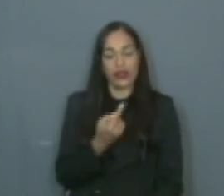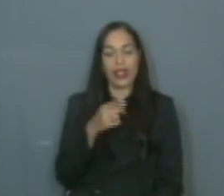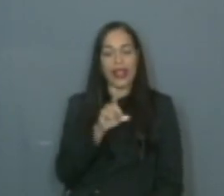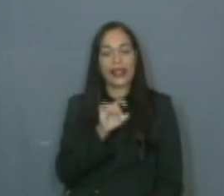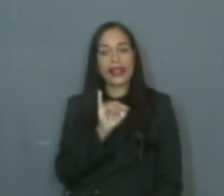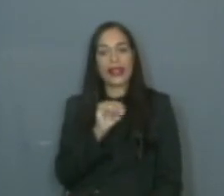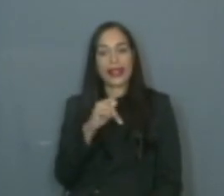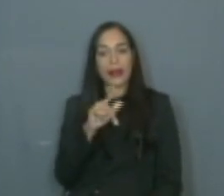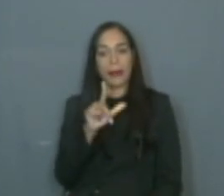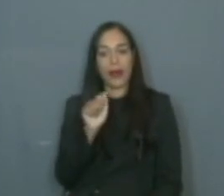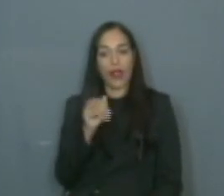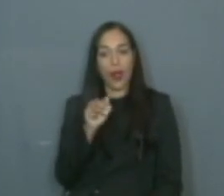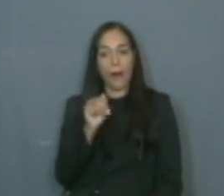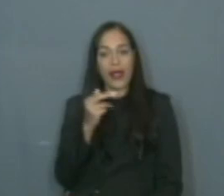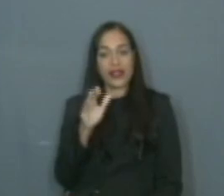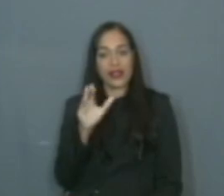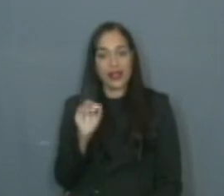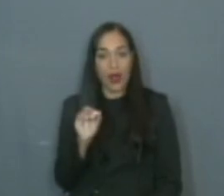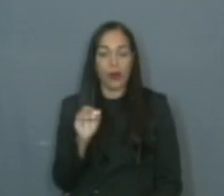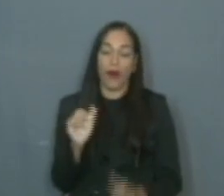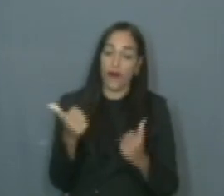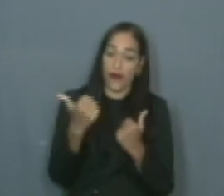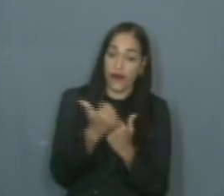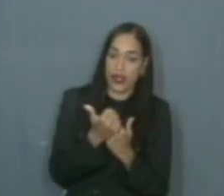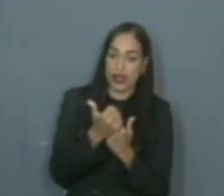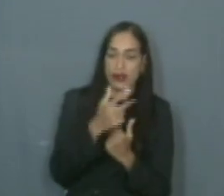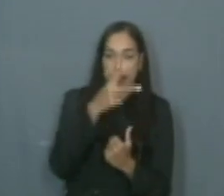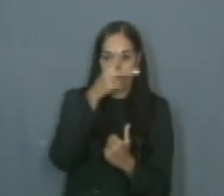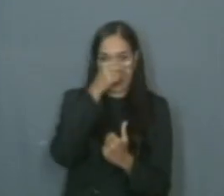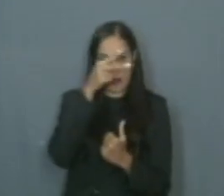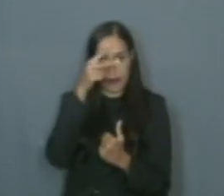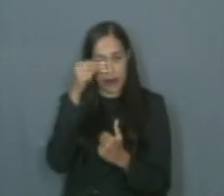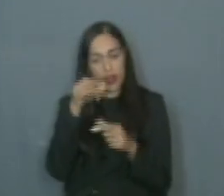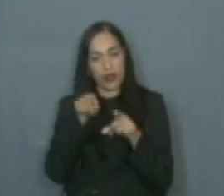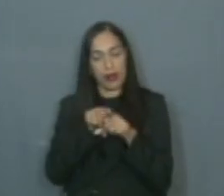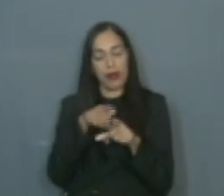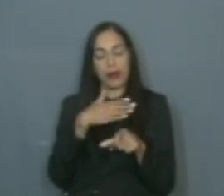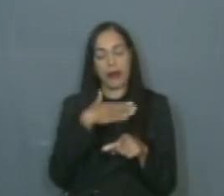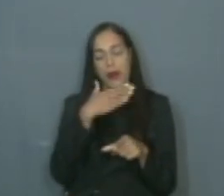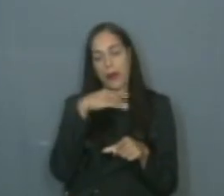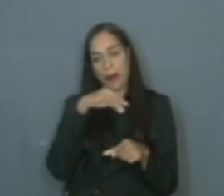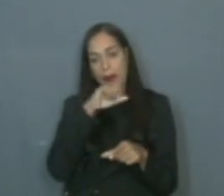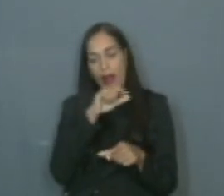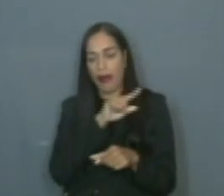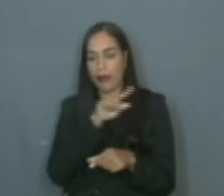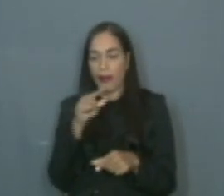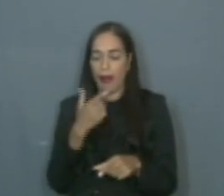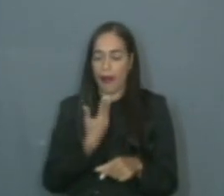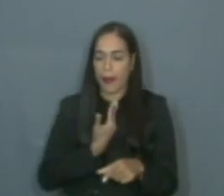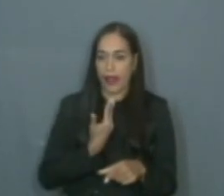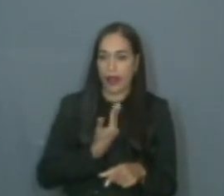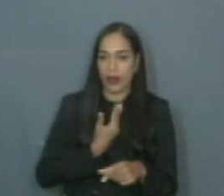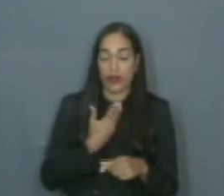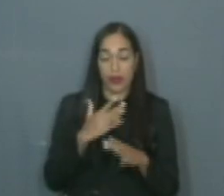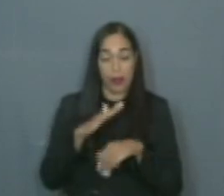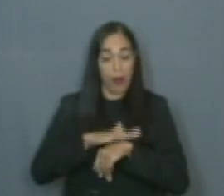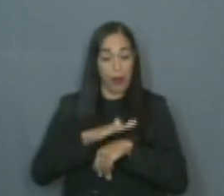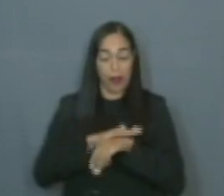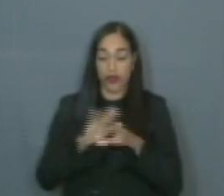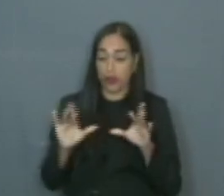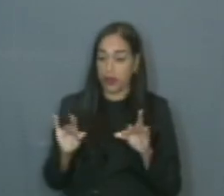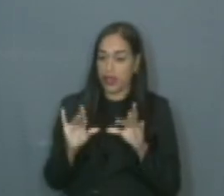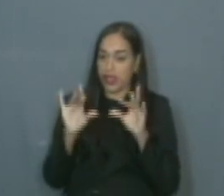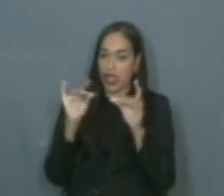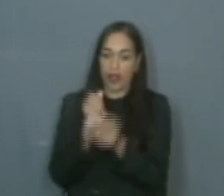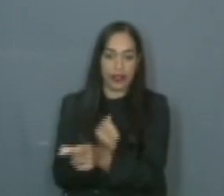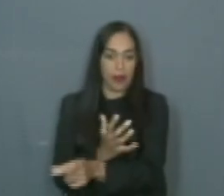nosso amigo prefeito João Campos, vice-prefeito eleito Vitor Marques. Meu pai também estava lá, tantos amigos. Um momento muito especial e de muita